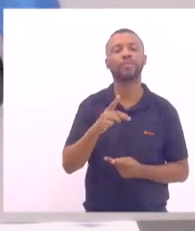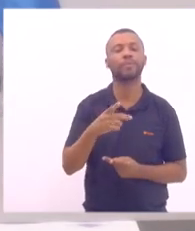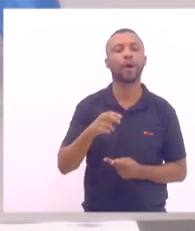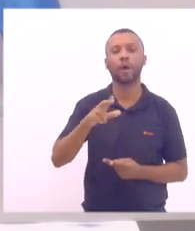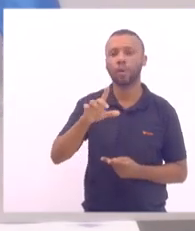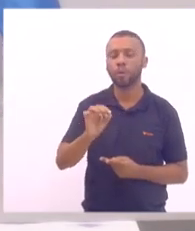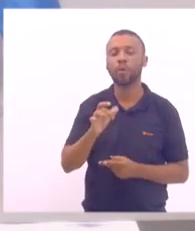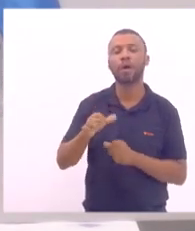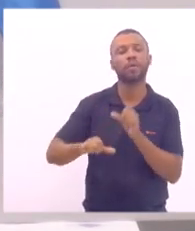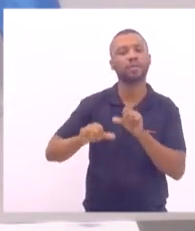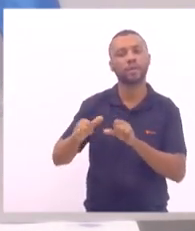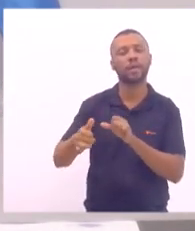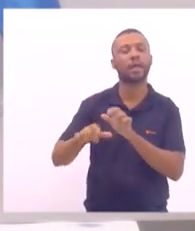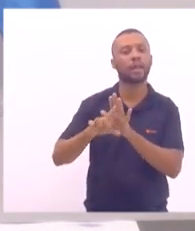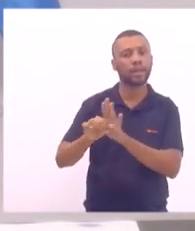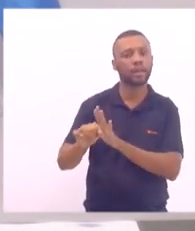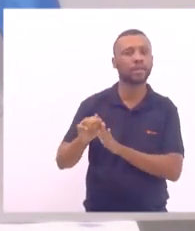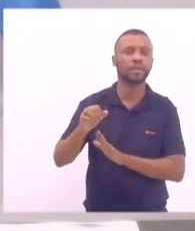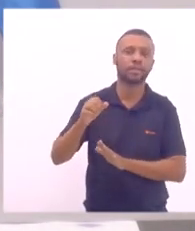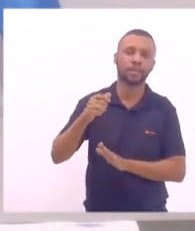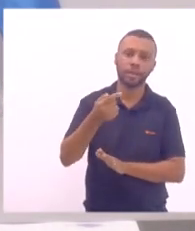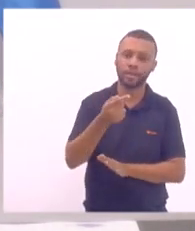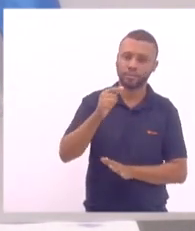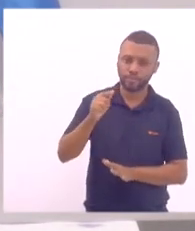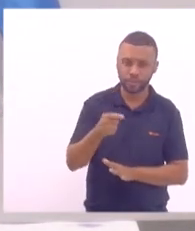Altera a Lei Estadual